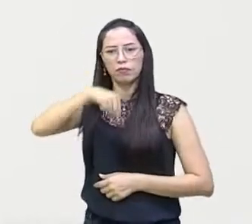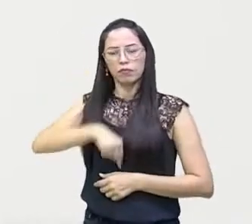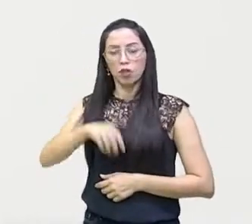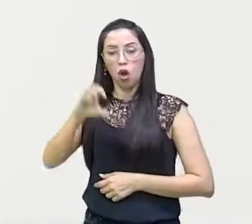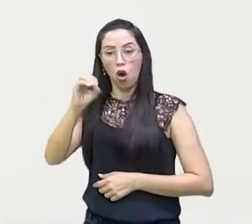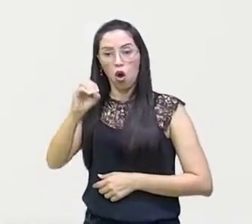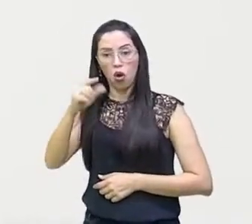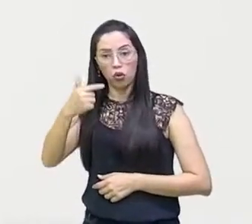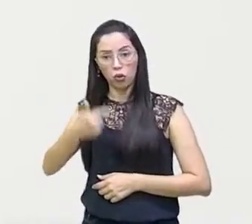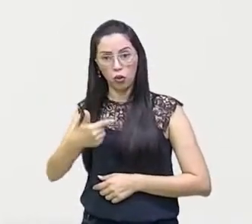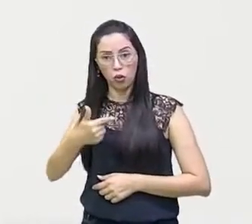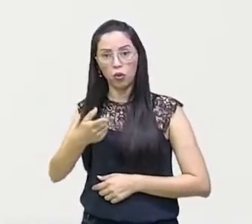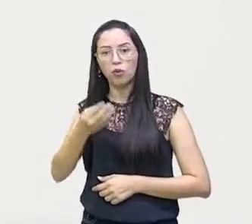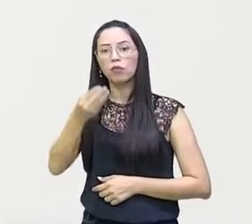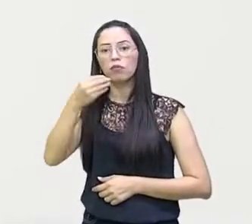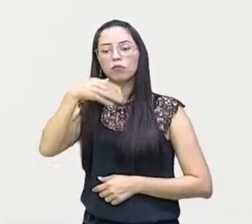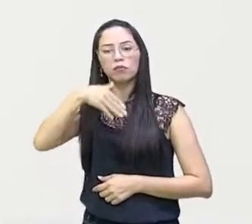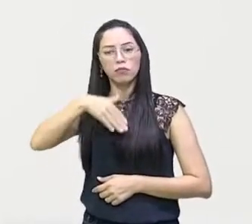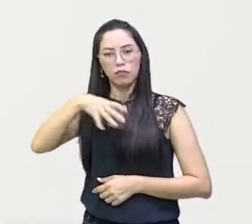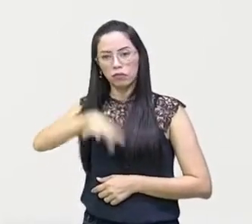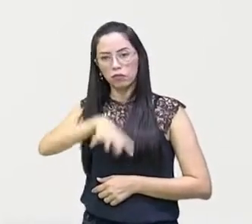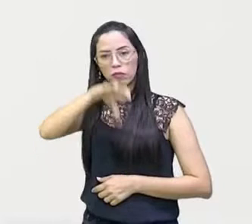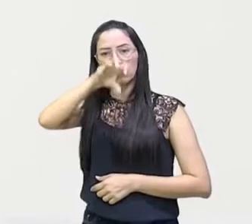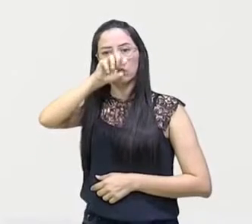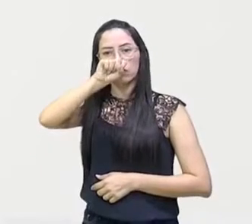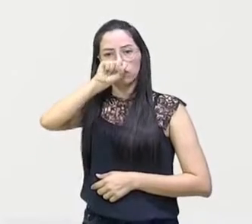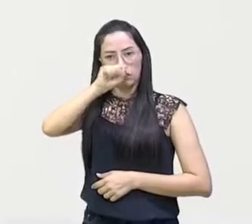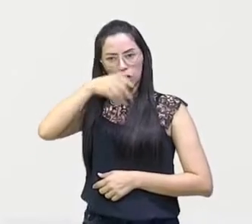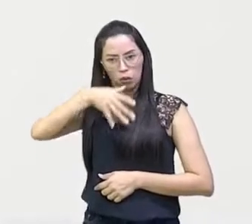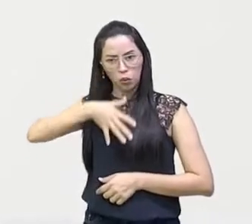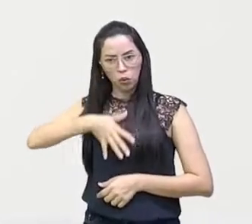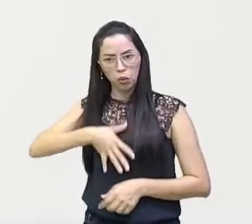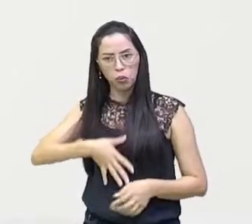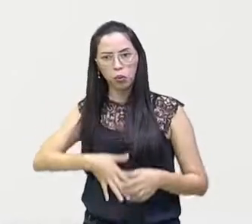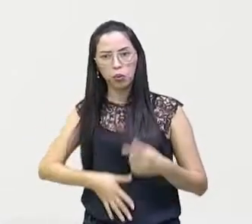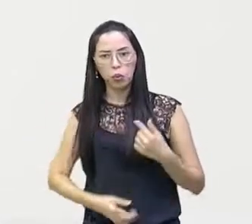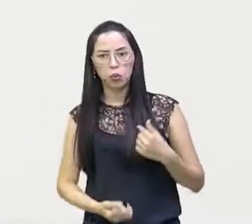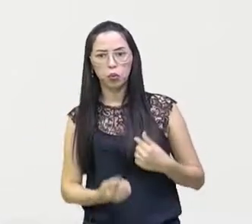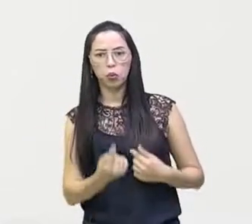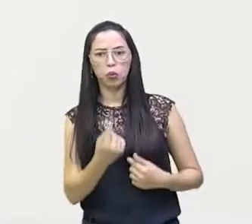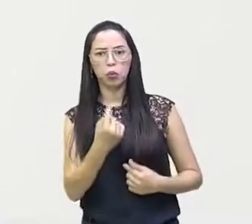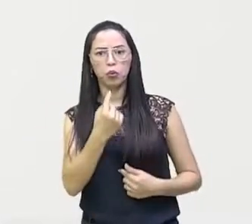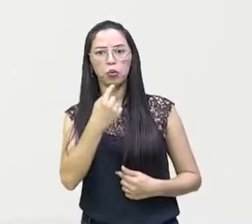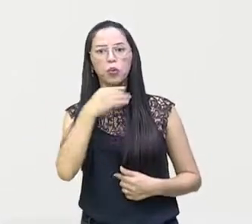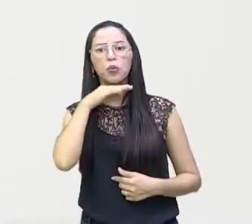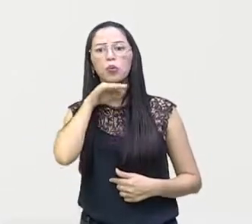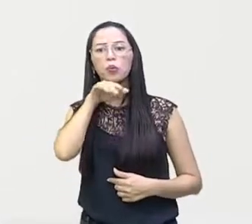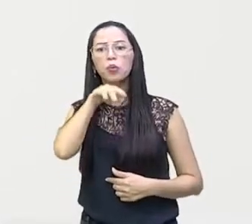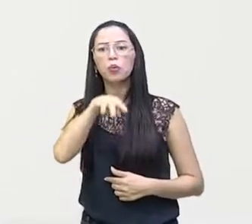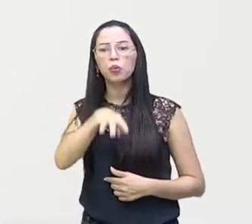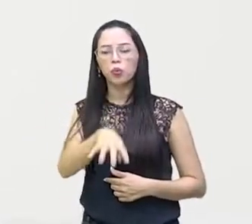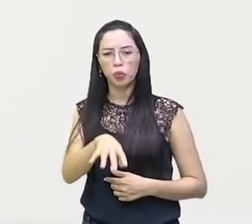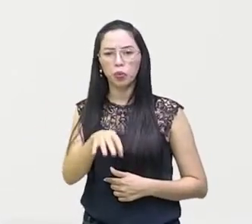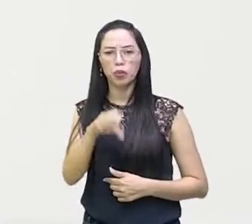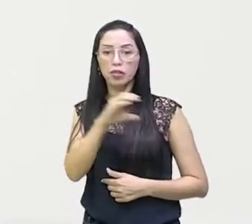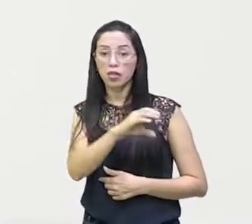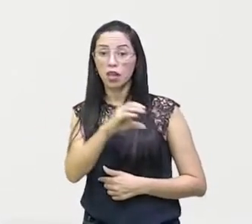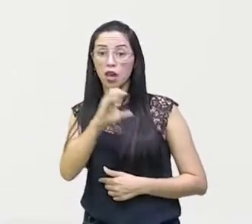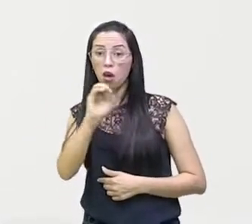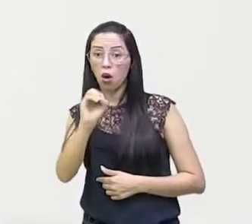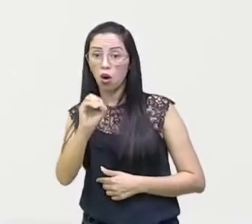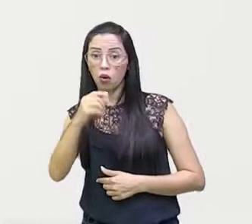o segundo, eles se relacionam entre si. Então, eles precisam dessa circulação, porque o sangue entra